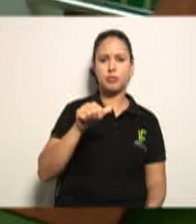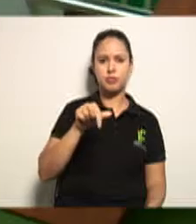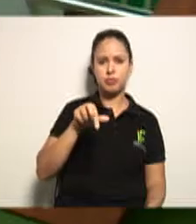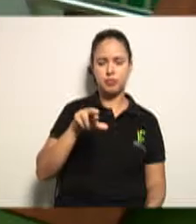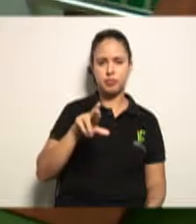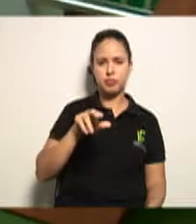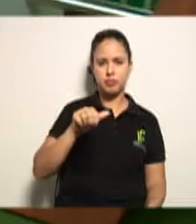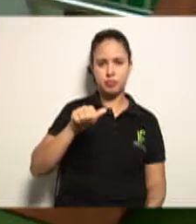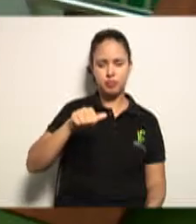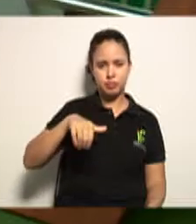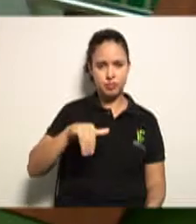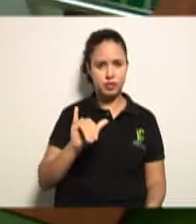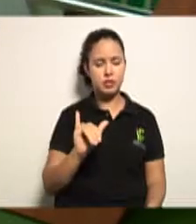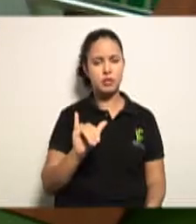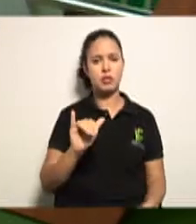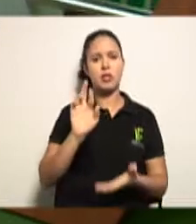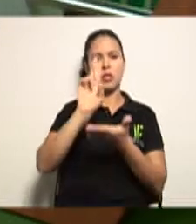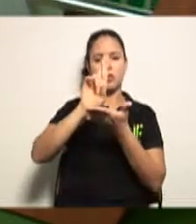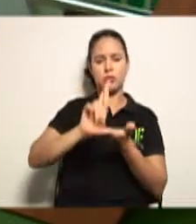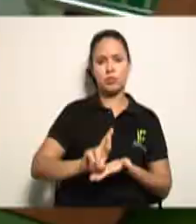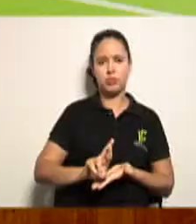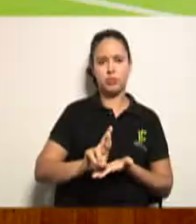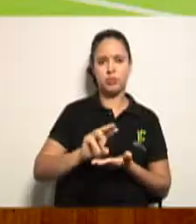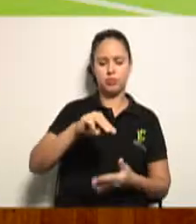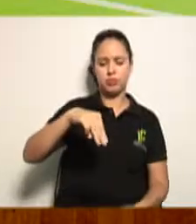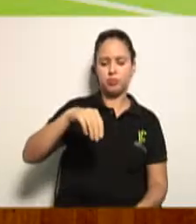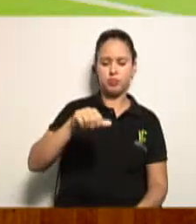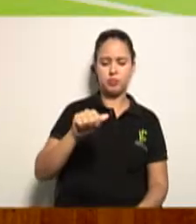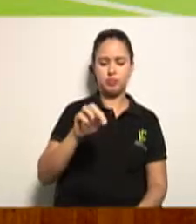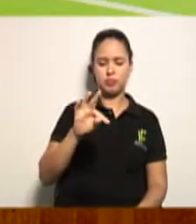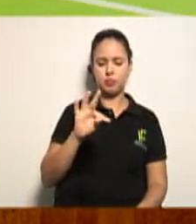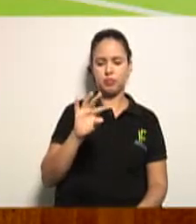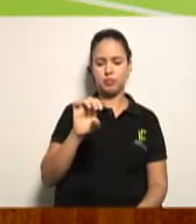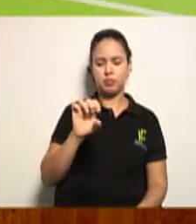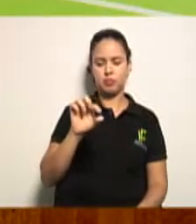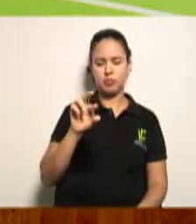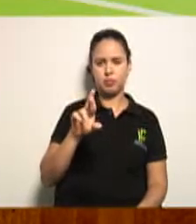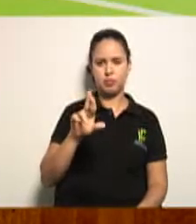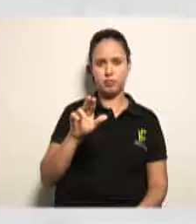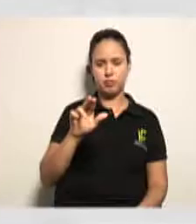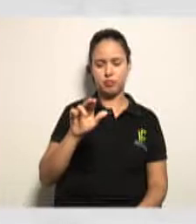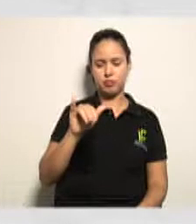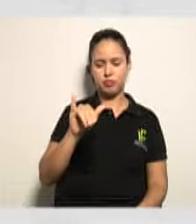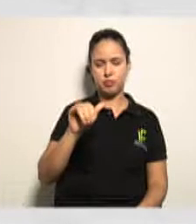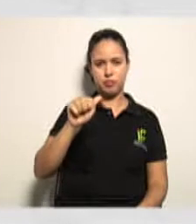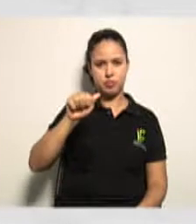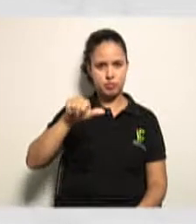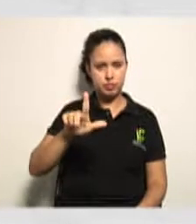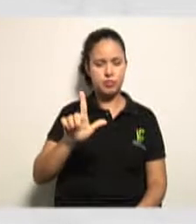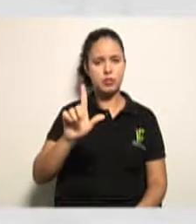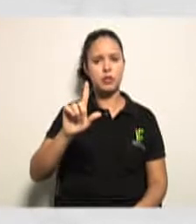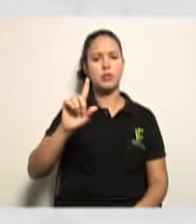recursos materiais. Recursos materiais. Recursos materiais